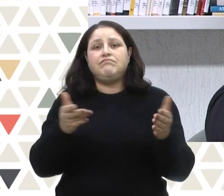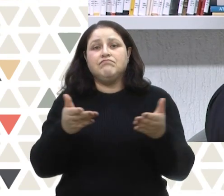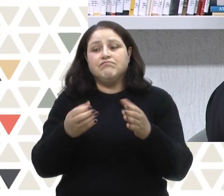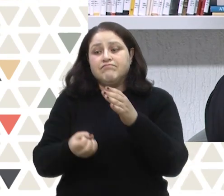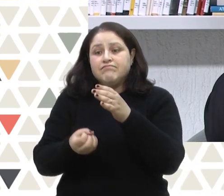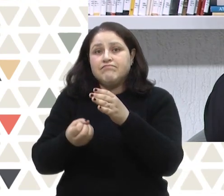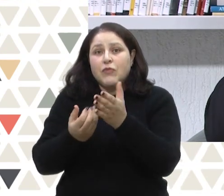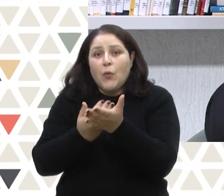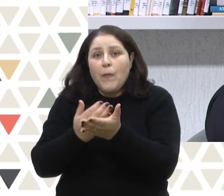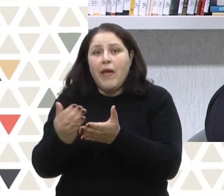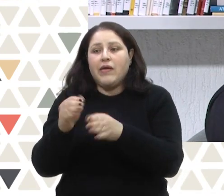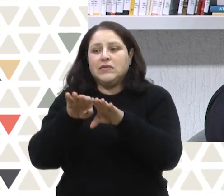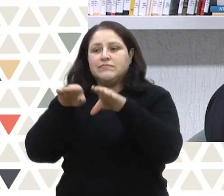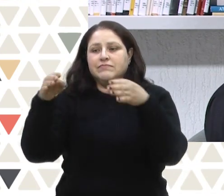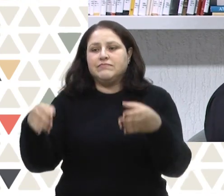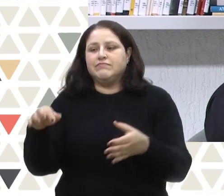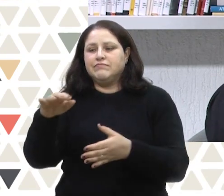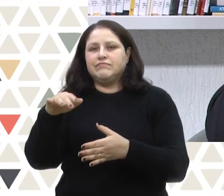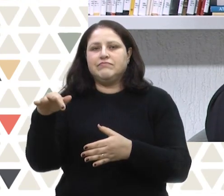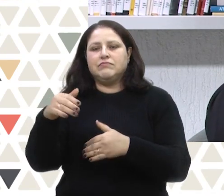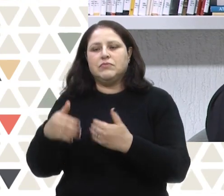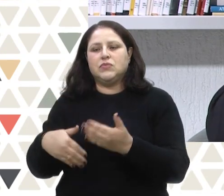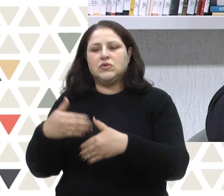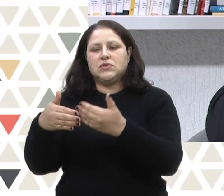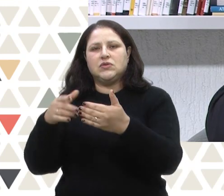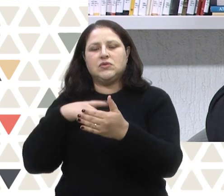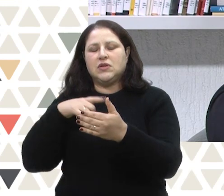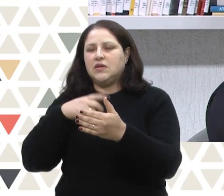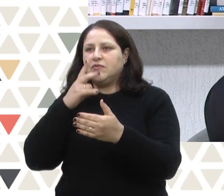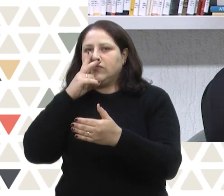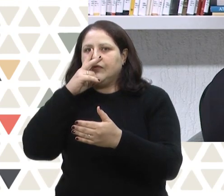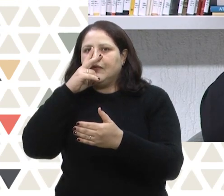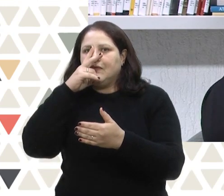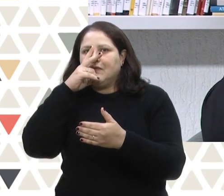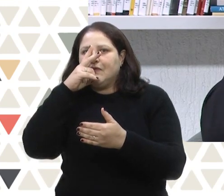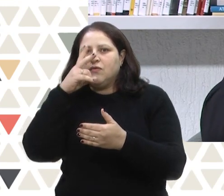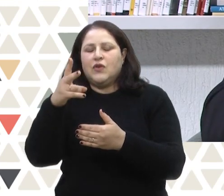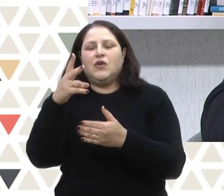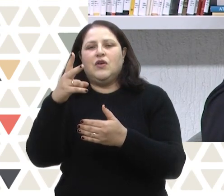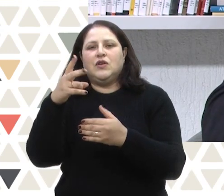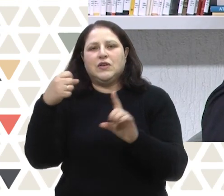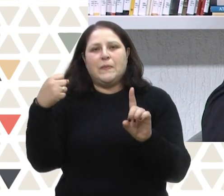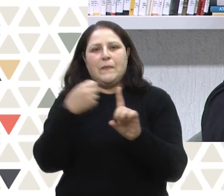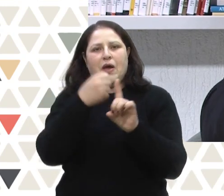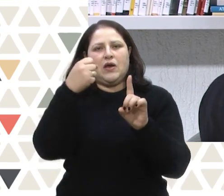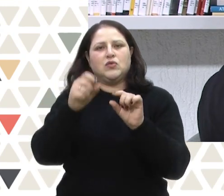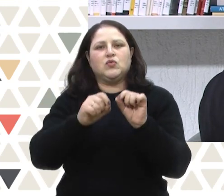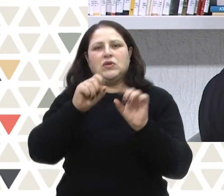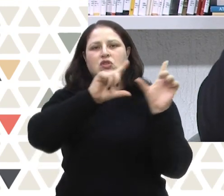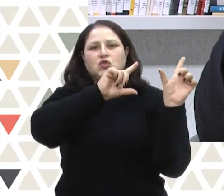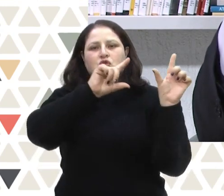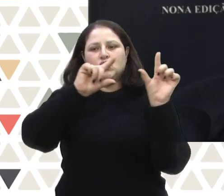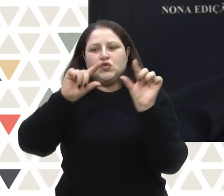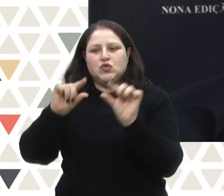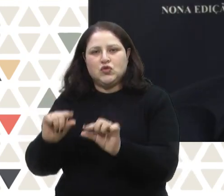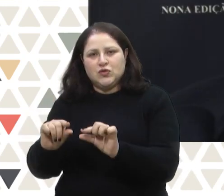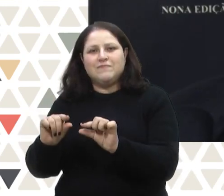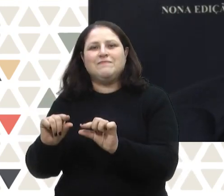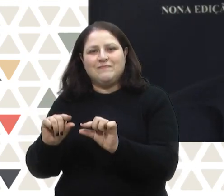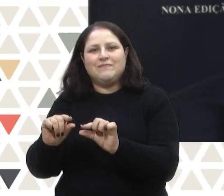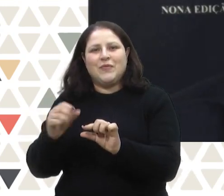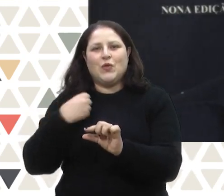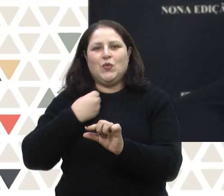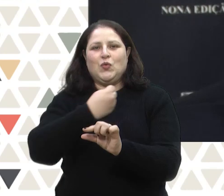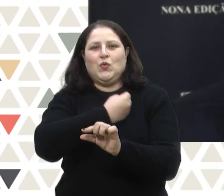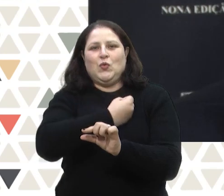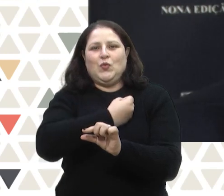eletrônica, esse processo recebeu um grande impacto, reduzindo drasticamente o número de votos nulos,